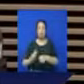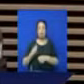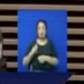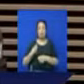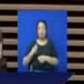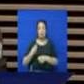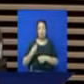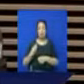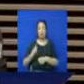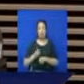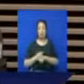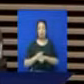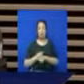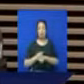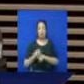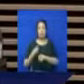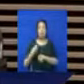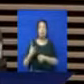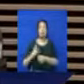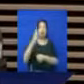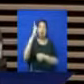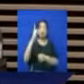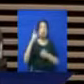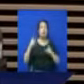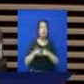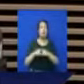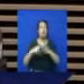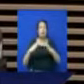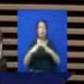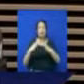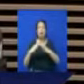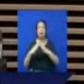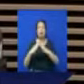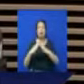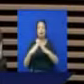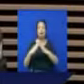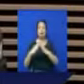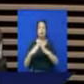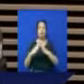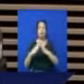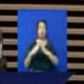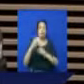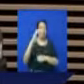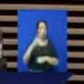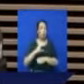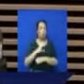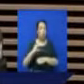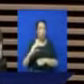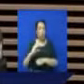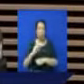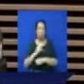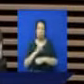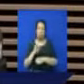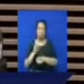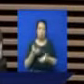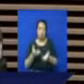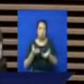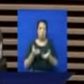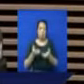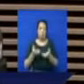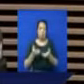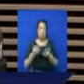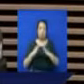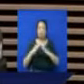Deus. Mas também essa igreja, ela é universal, ou católica, se vocês preferirem, que quer dizer igreja universal. A igreja que